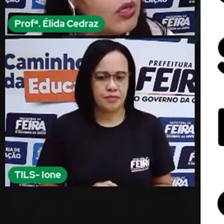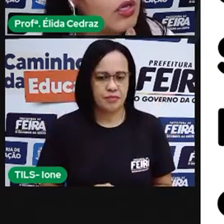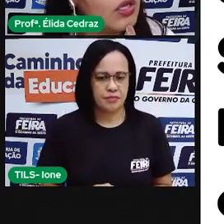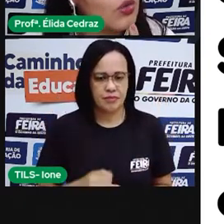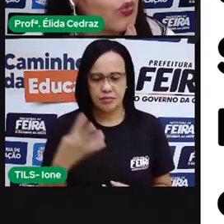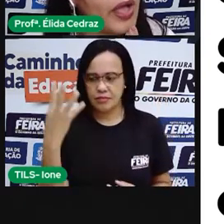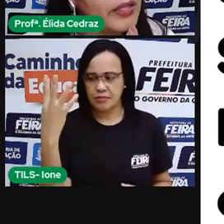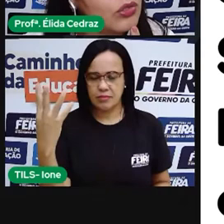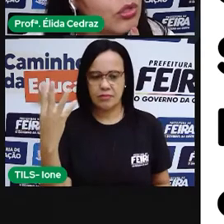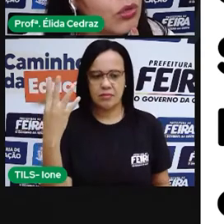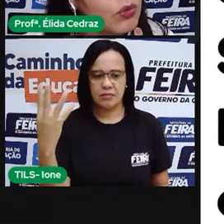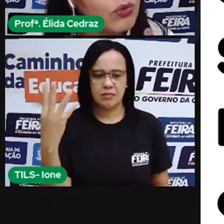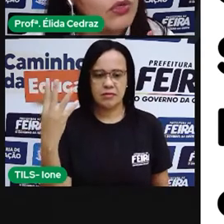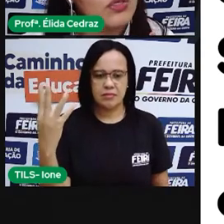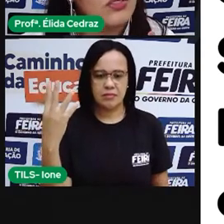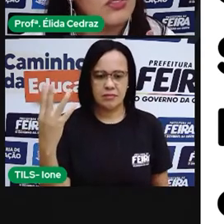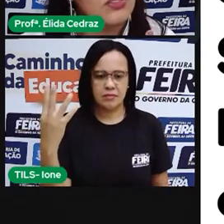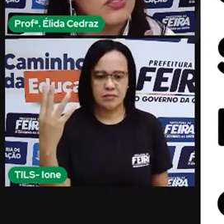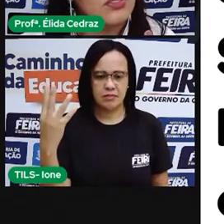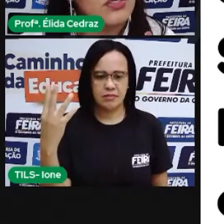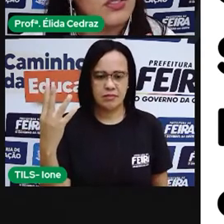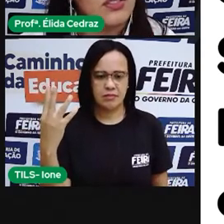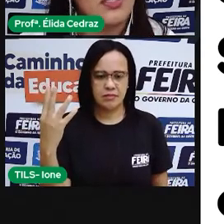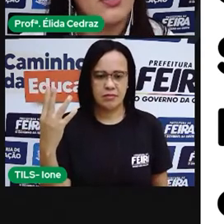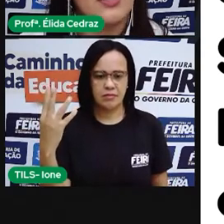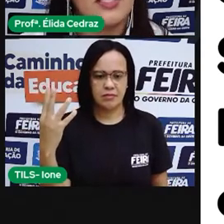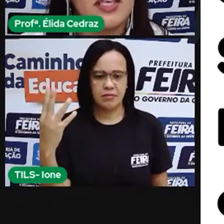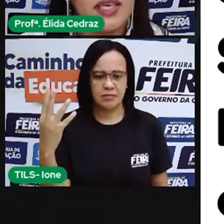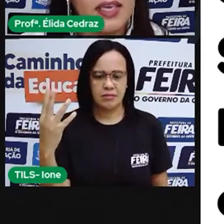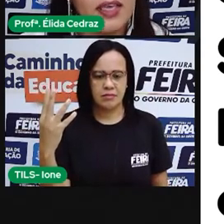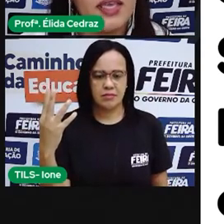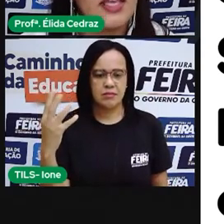quatro, ó, quatro,